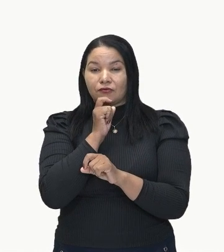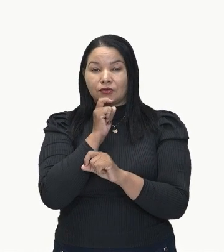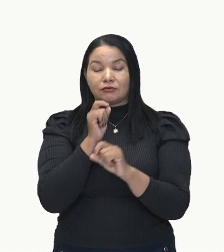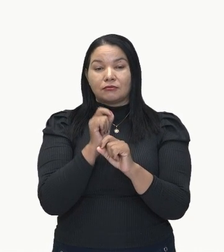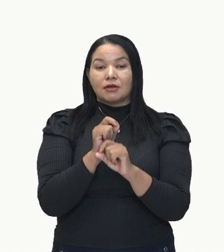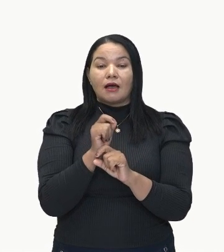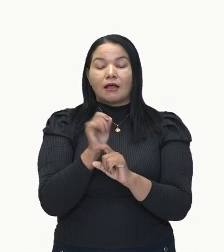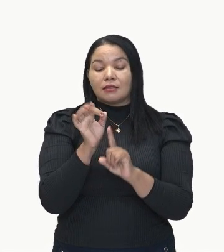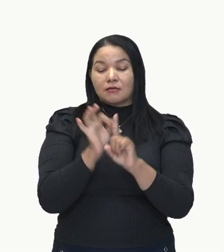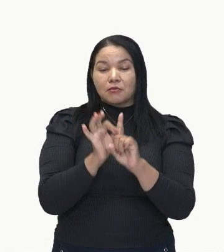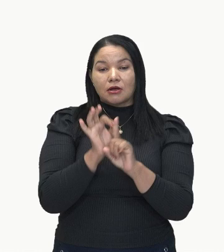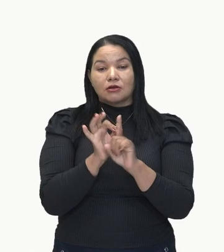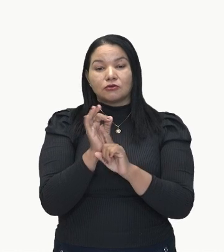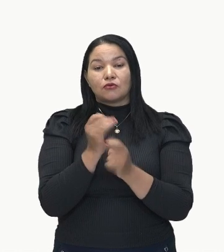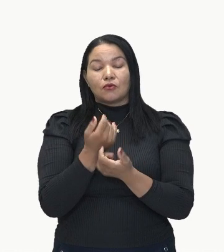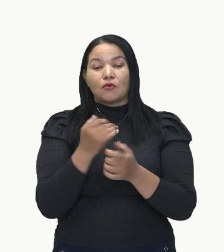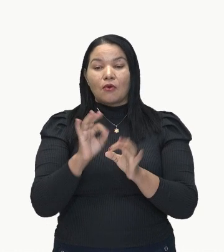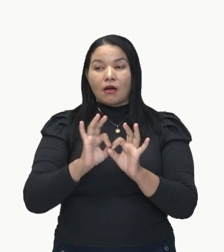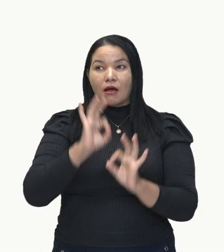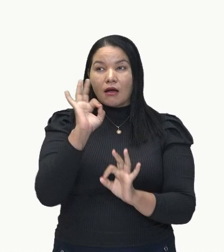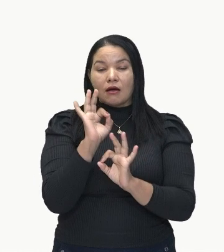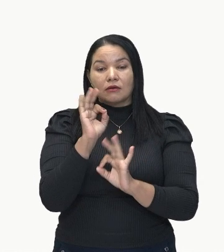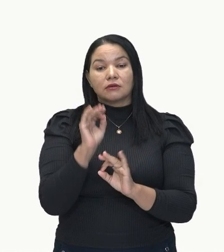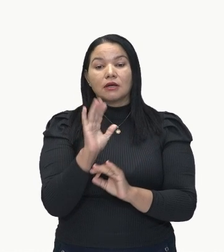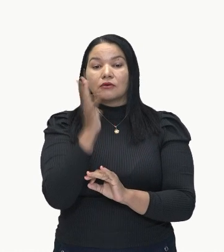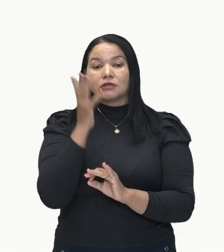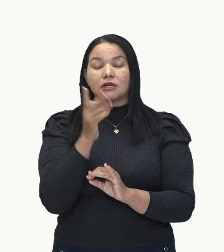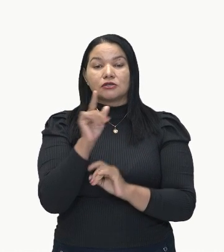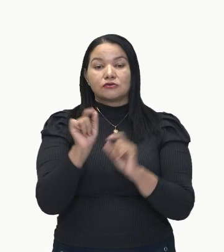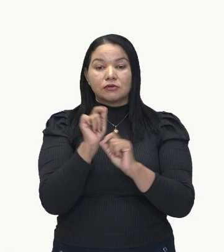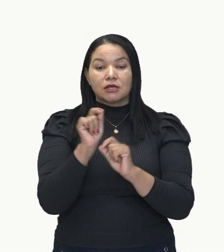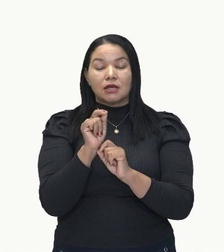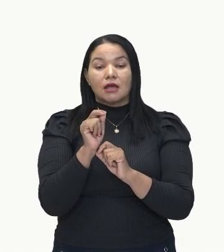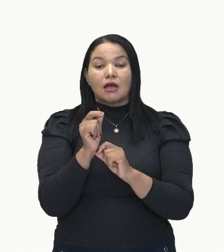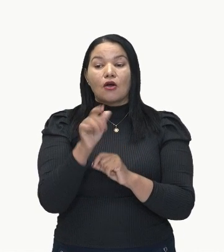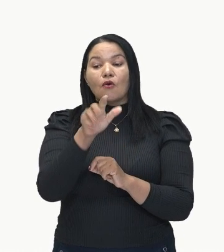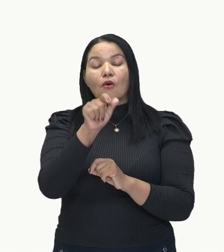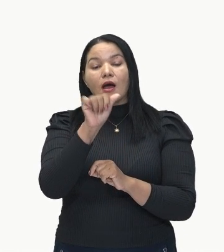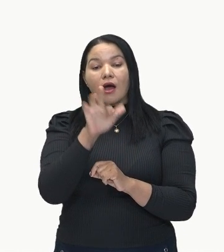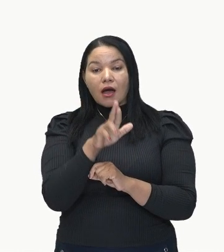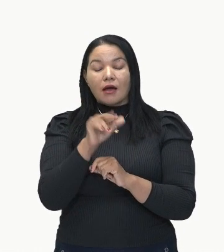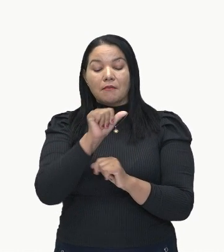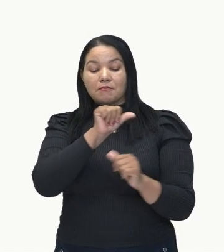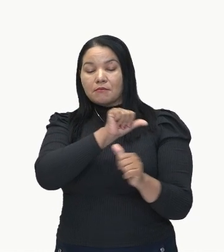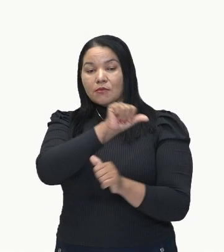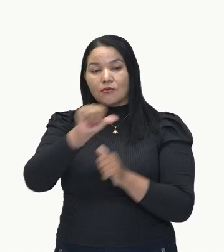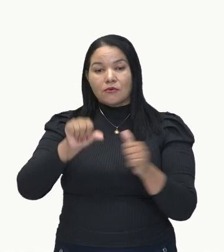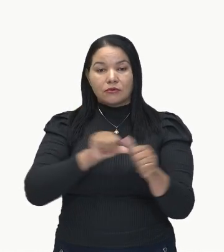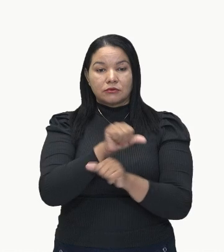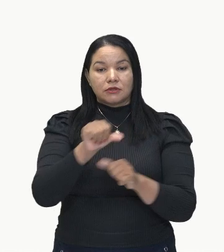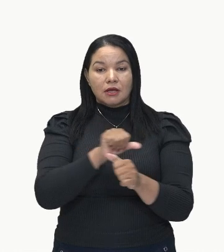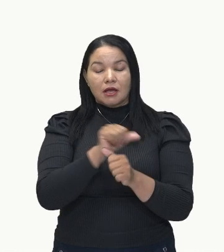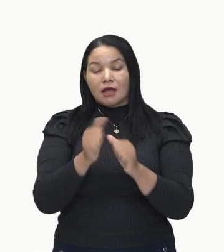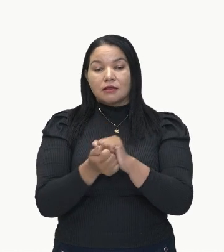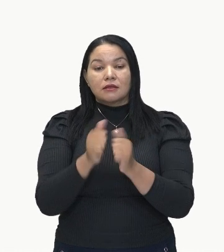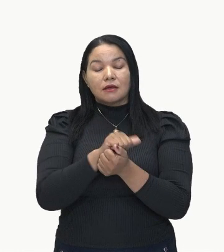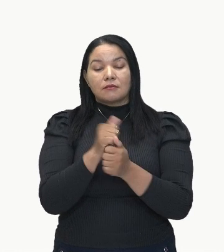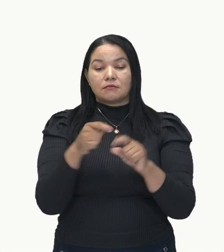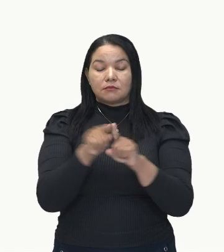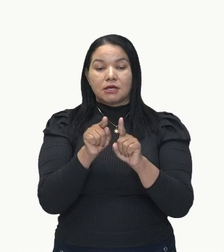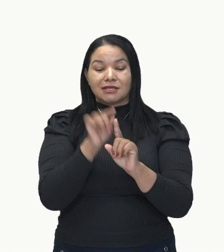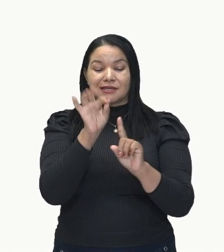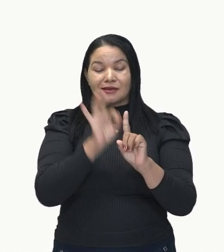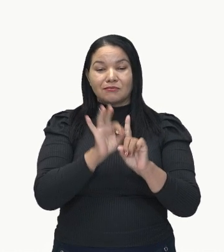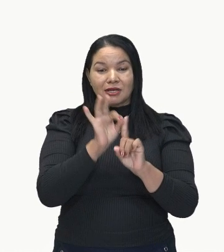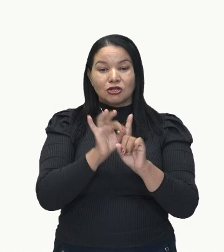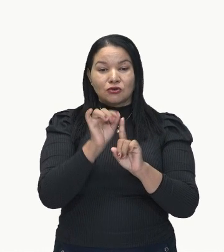uma elevada altitude, o que que ocorre? O ar começa a ficar rarefeito e também a temperatura ela começa a